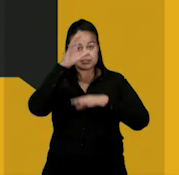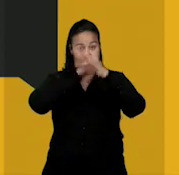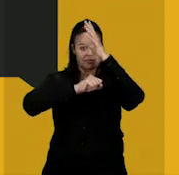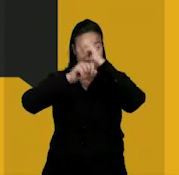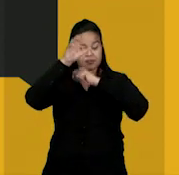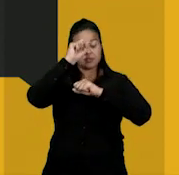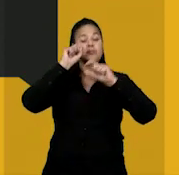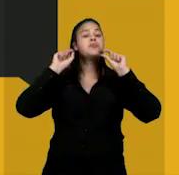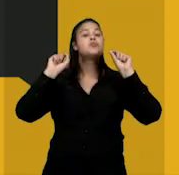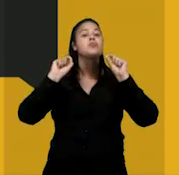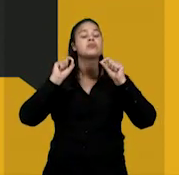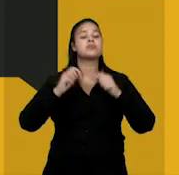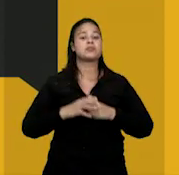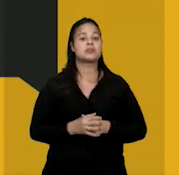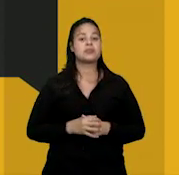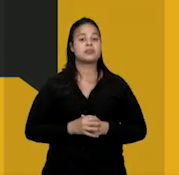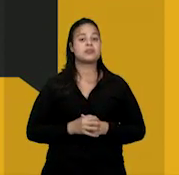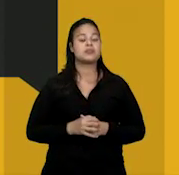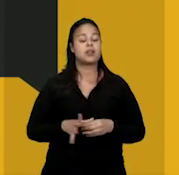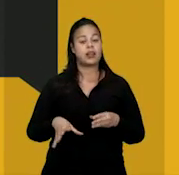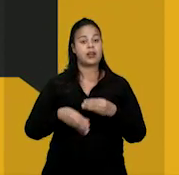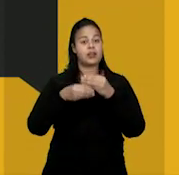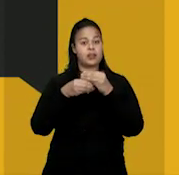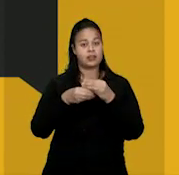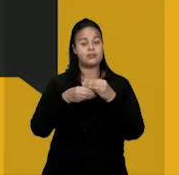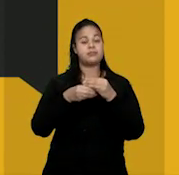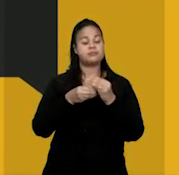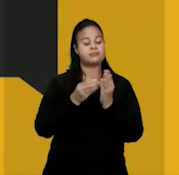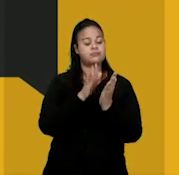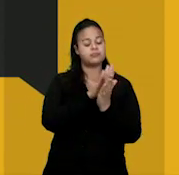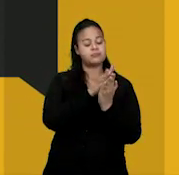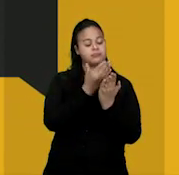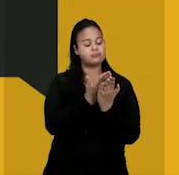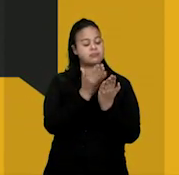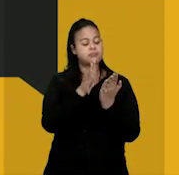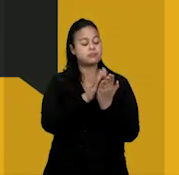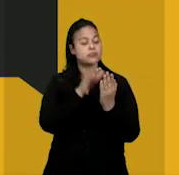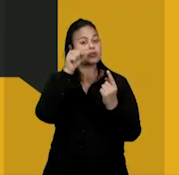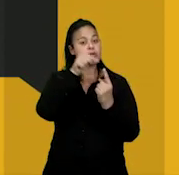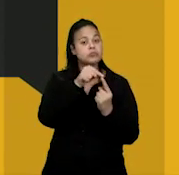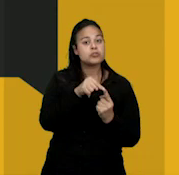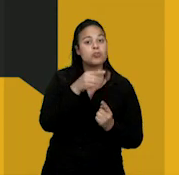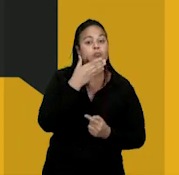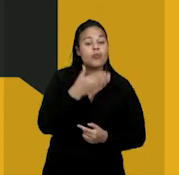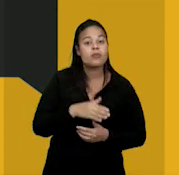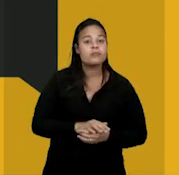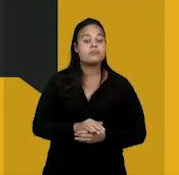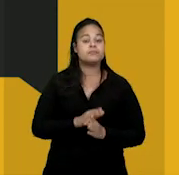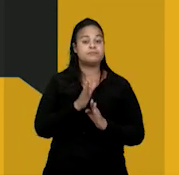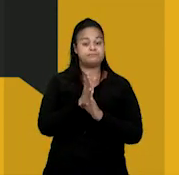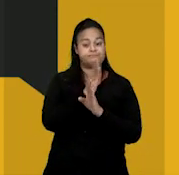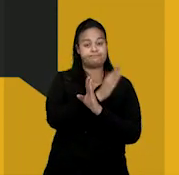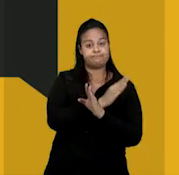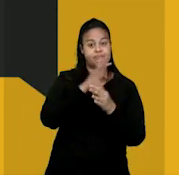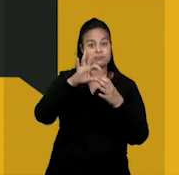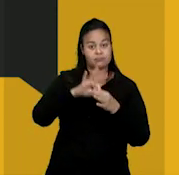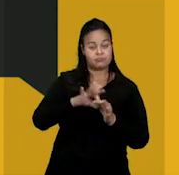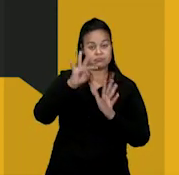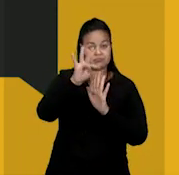alguém aplicando a injeção nela, no braço, todo mundo conhece essa cena, né? E a frase para alertar sobre a